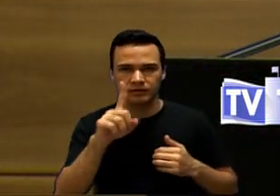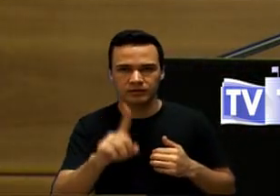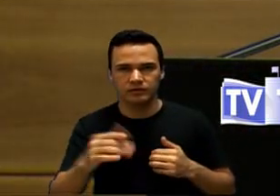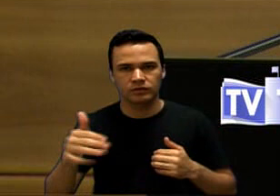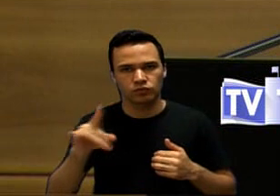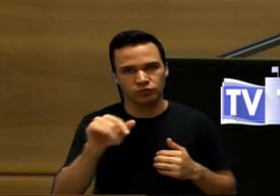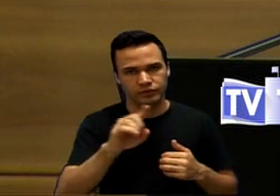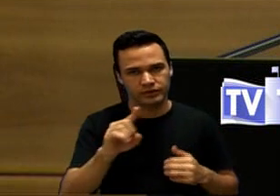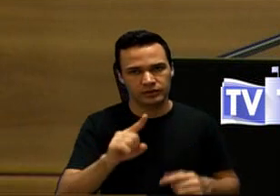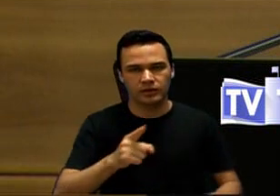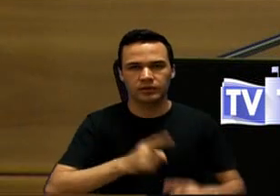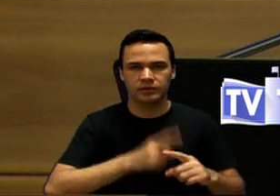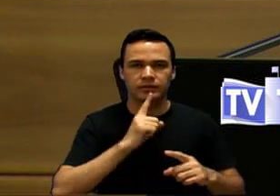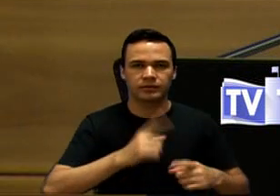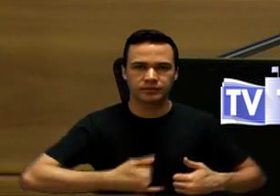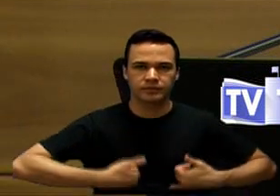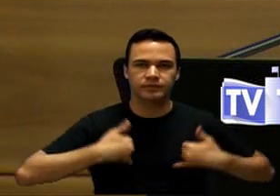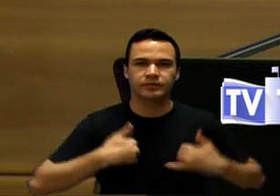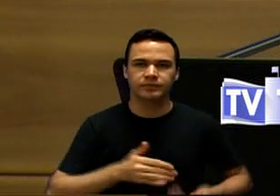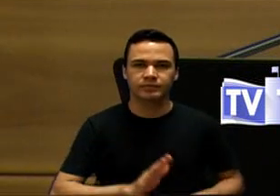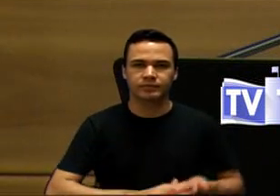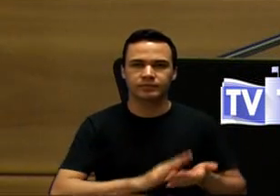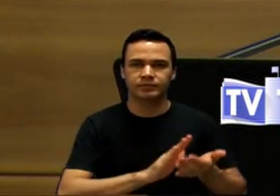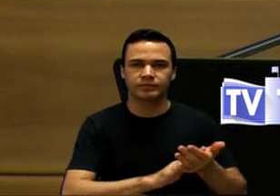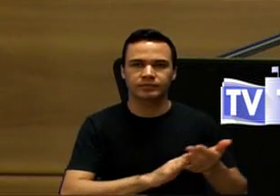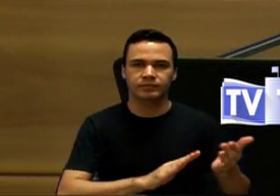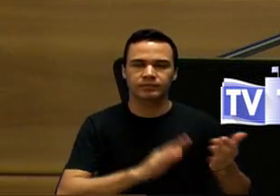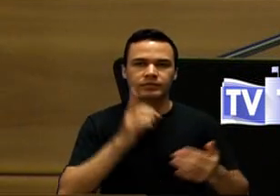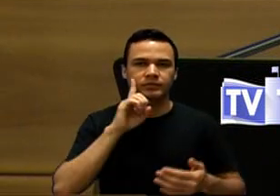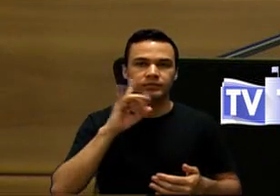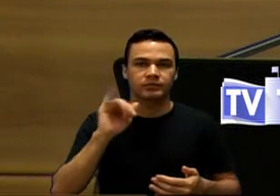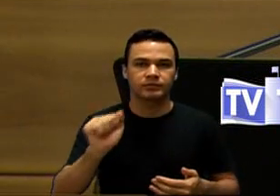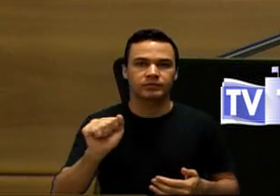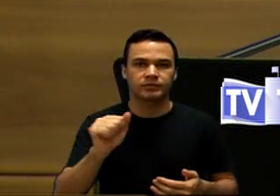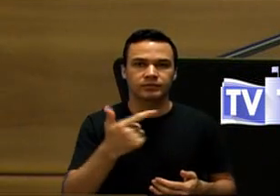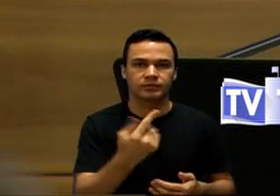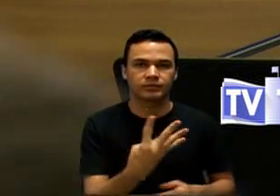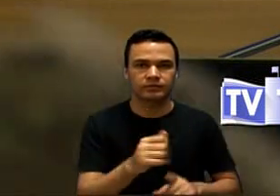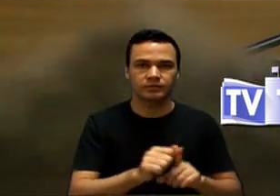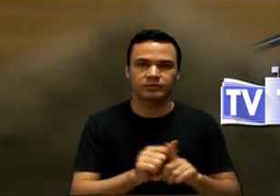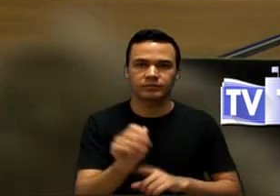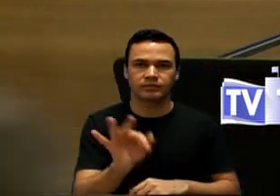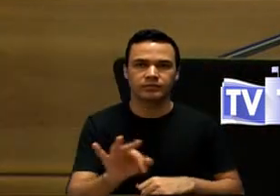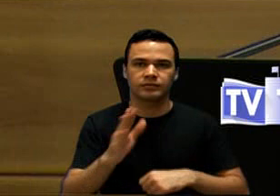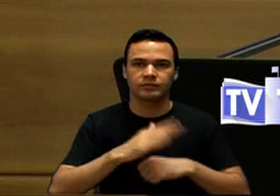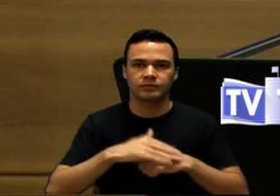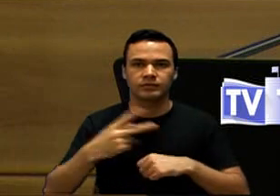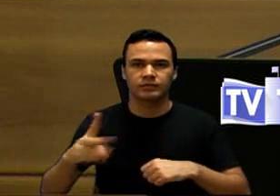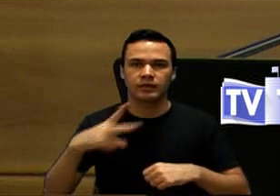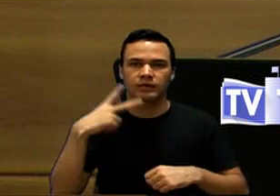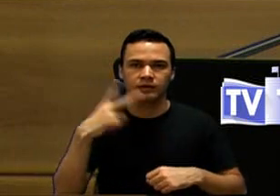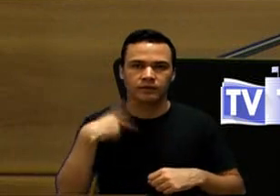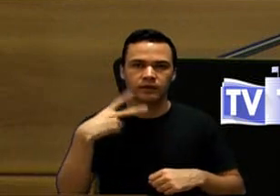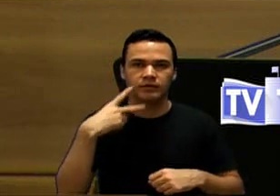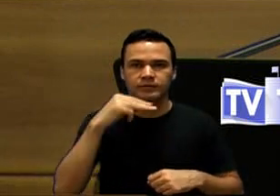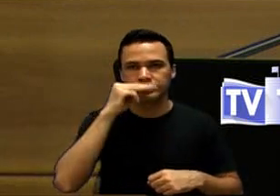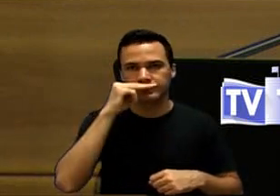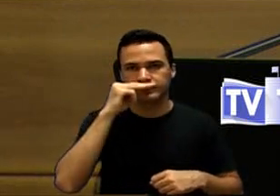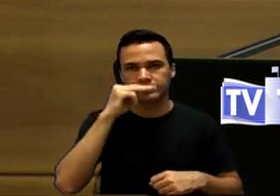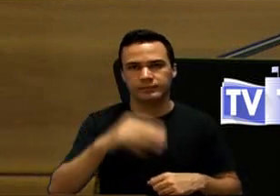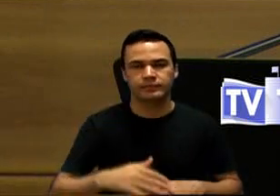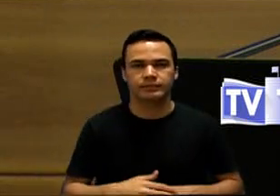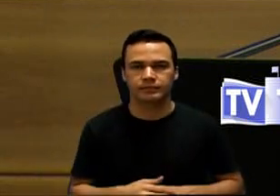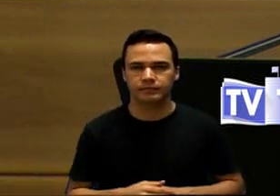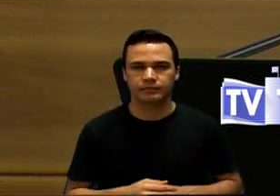Almeida, pela passagem da sua data natalícia, comemorada no dia 24 de fevereiro, quem assina é o vereador engenheiro